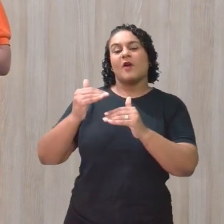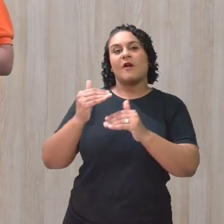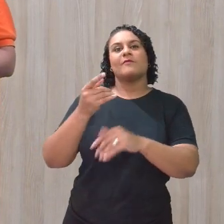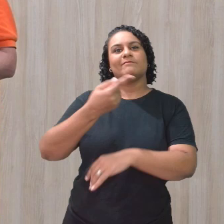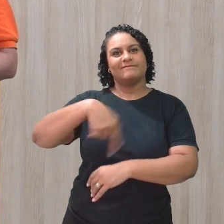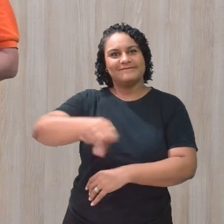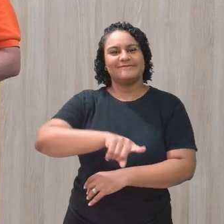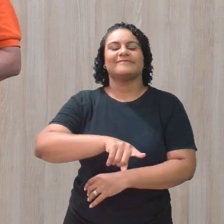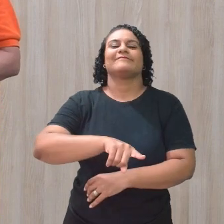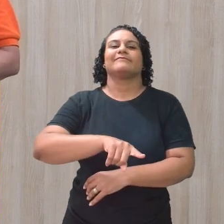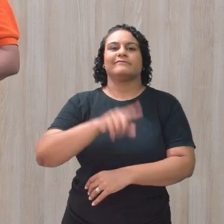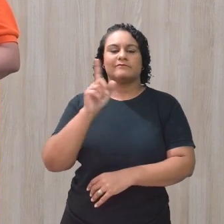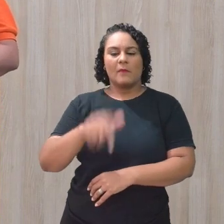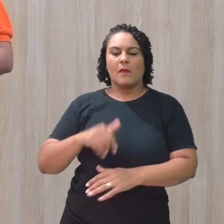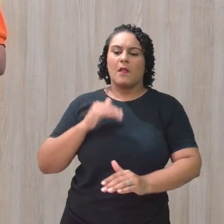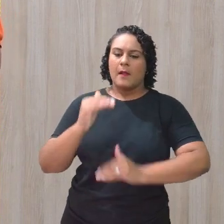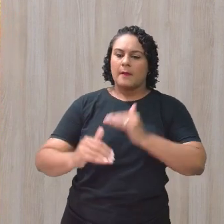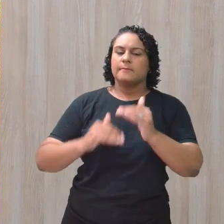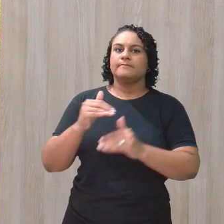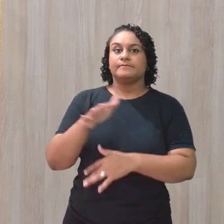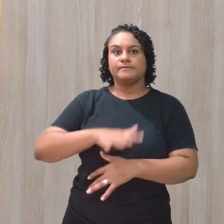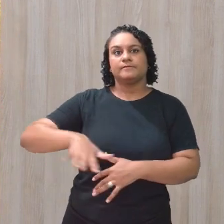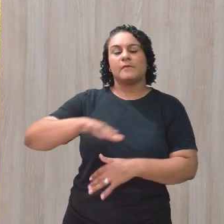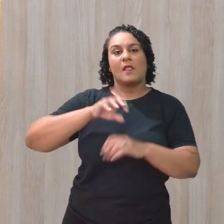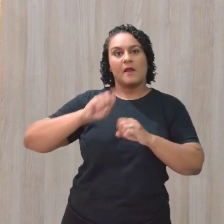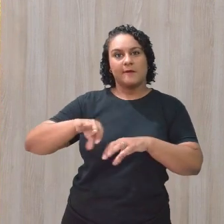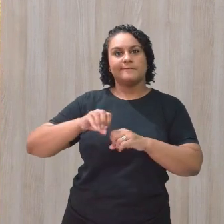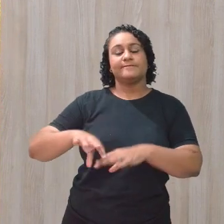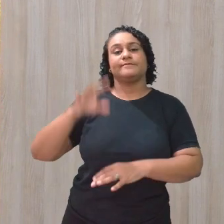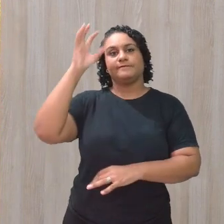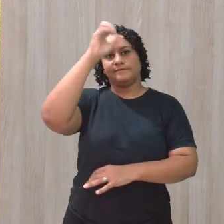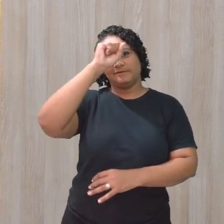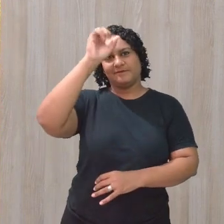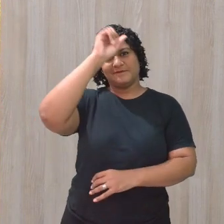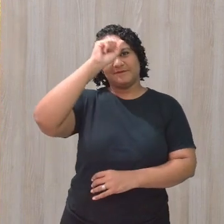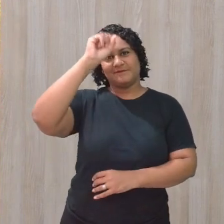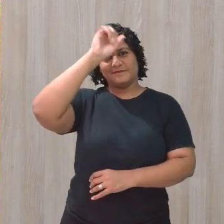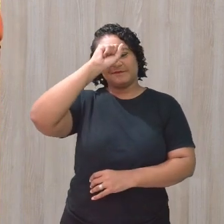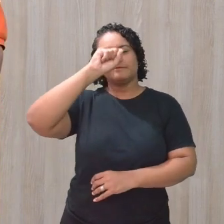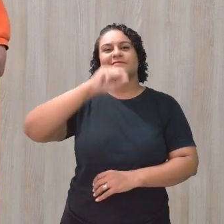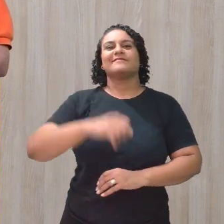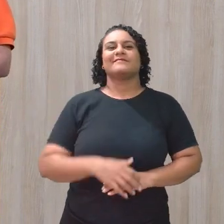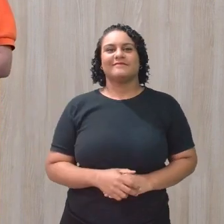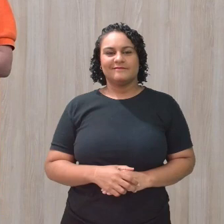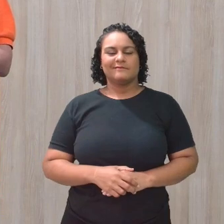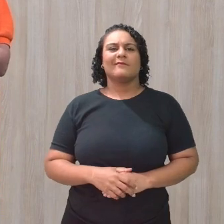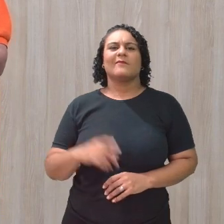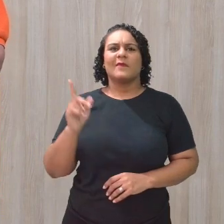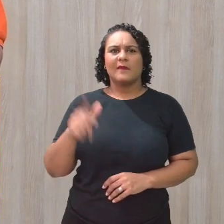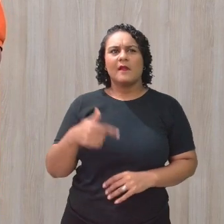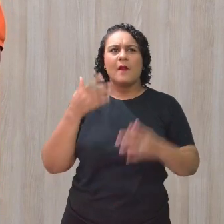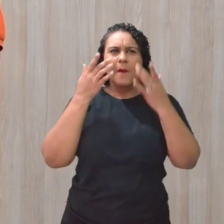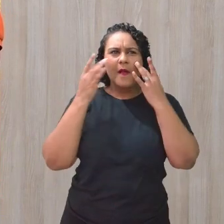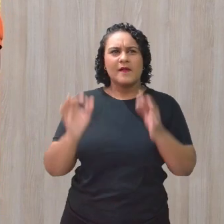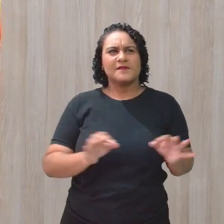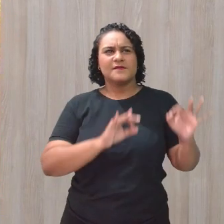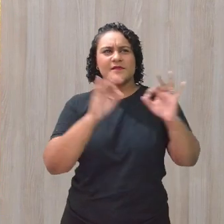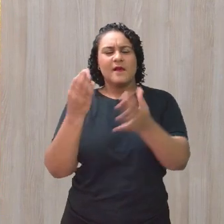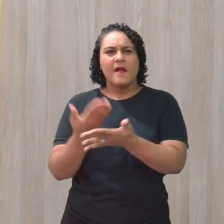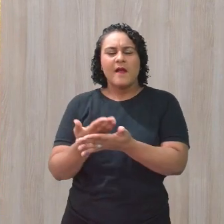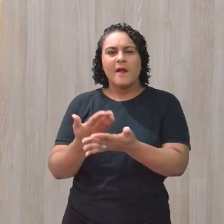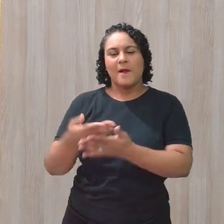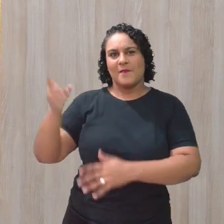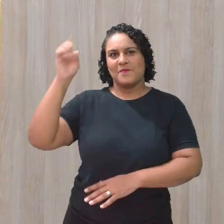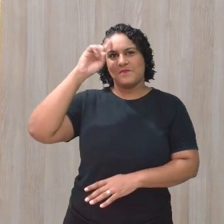crescimento educacional, esse aprendizado que vem fazendo esse dever de casa, que é o assistir a aula todo